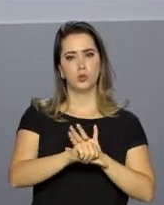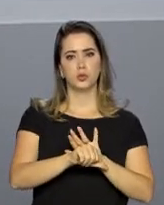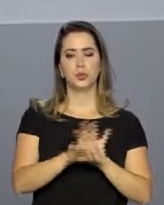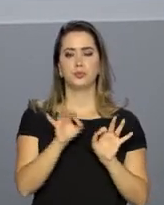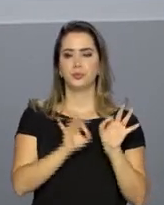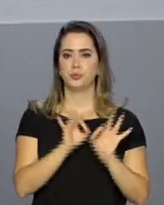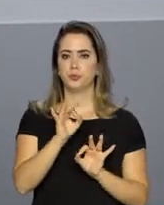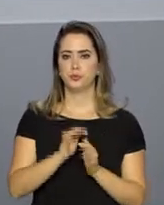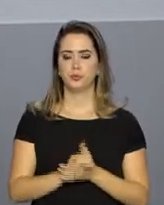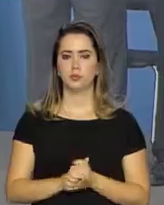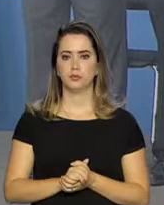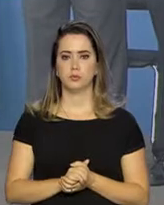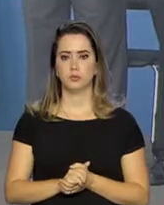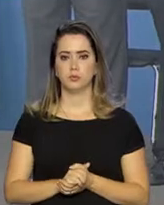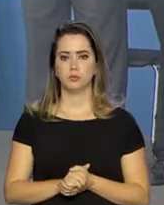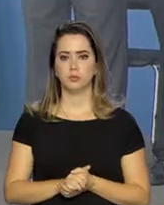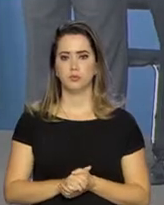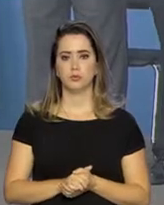organizado